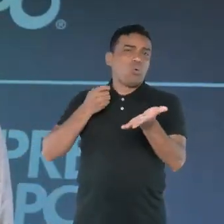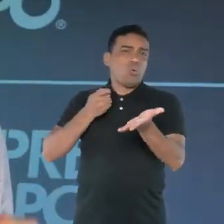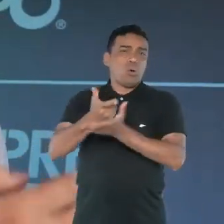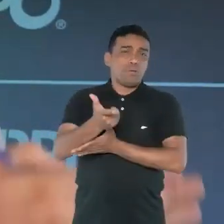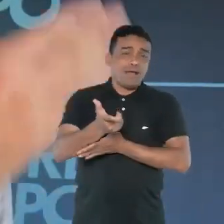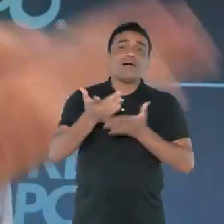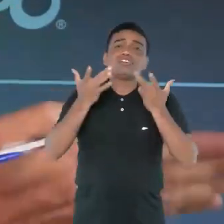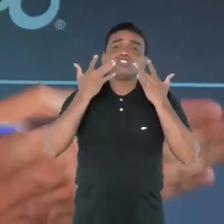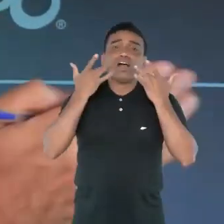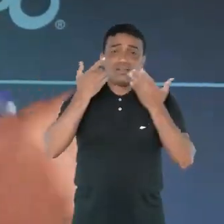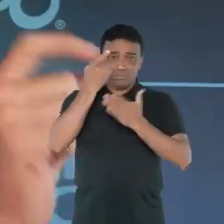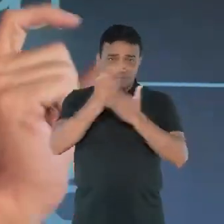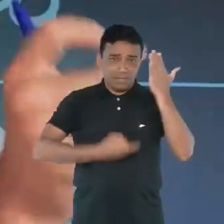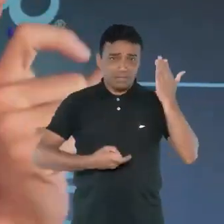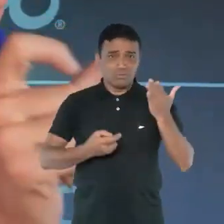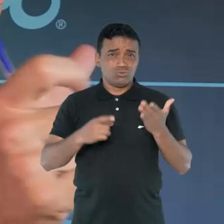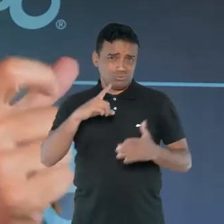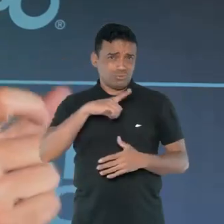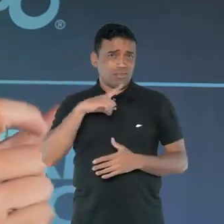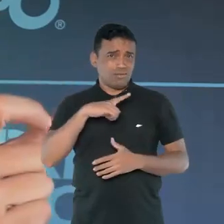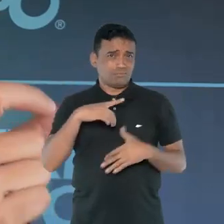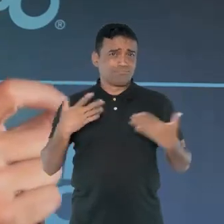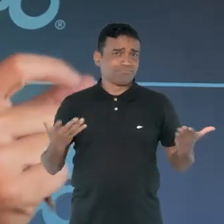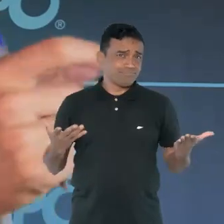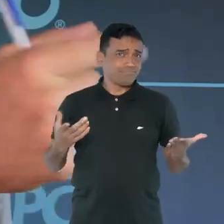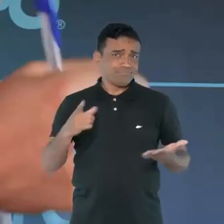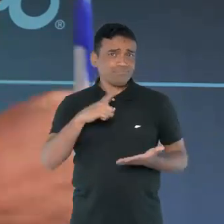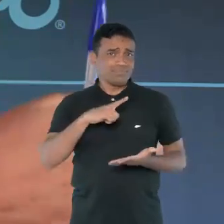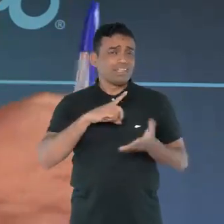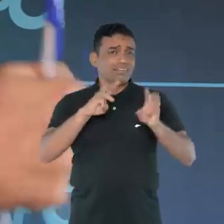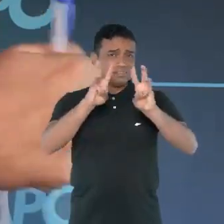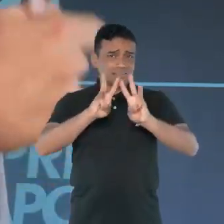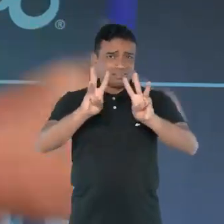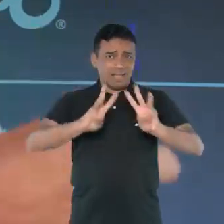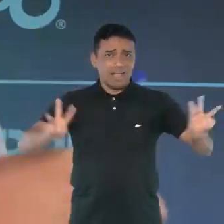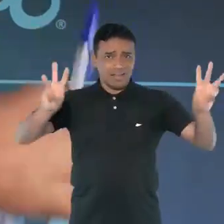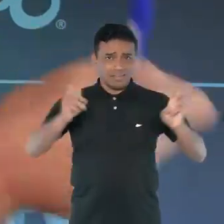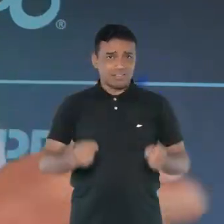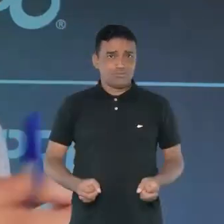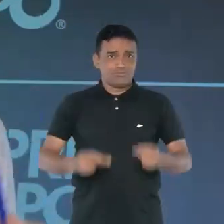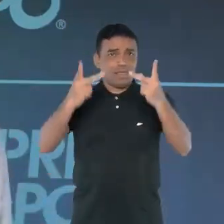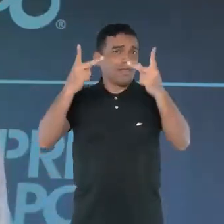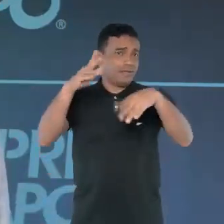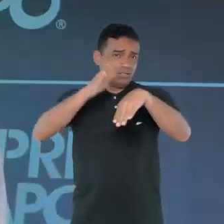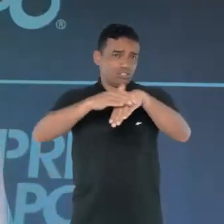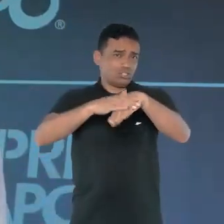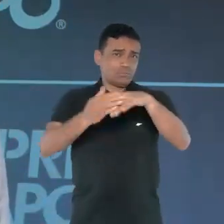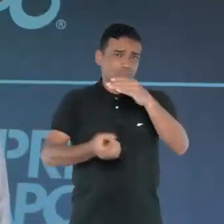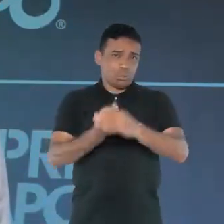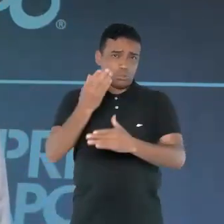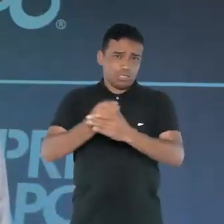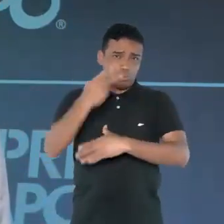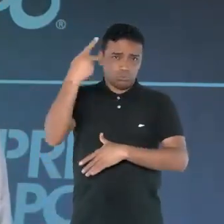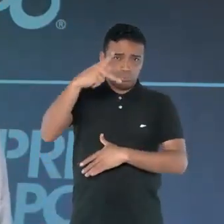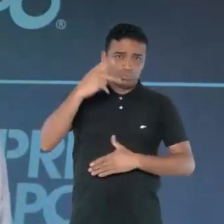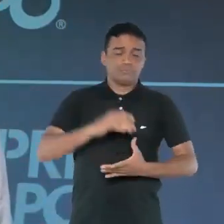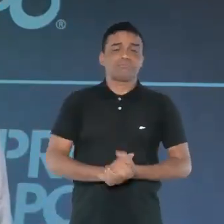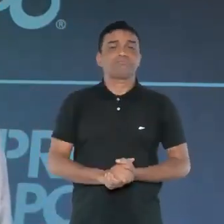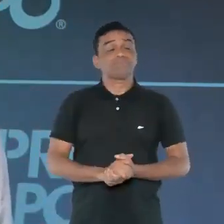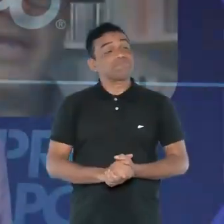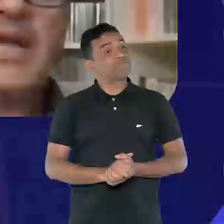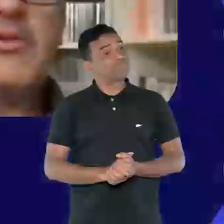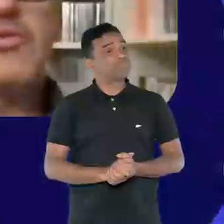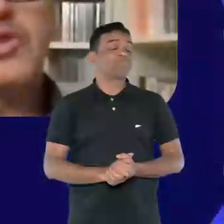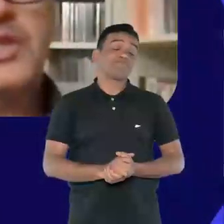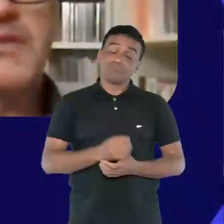suas peças, elas estão... Você tem um site de venda do que você mesmo produz? Bem,